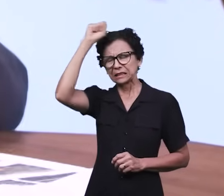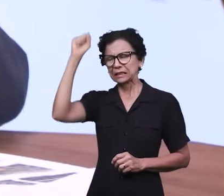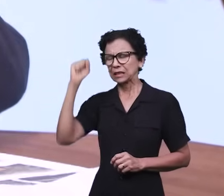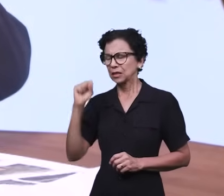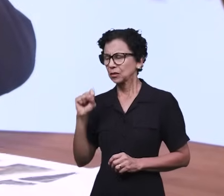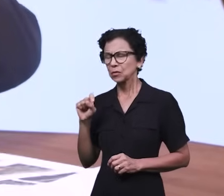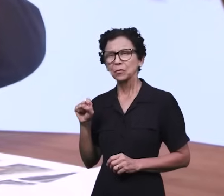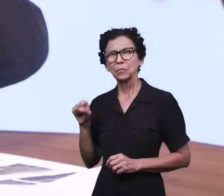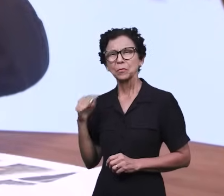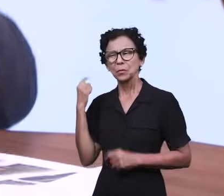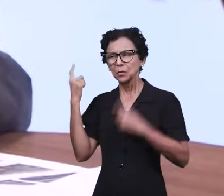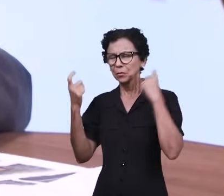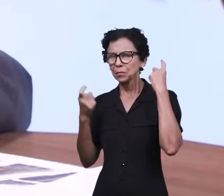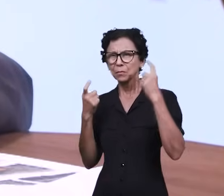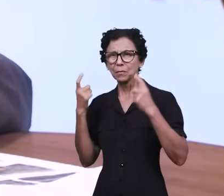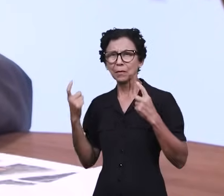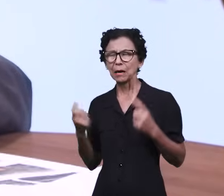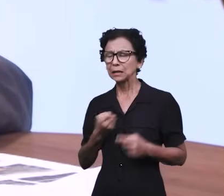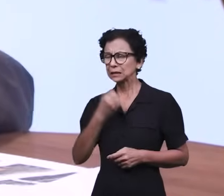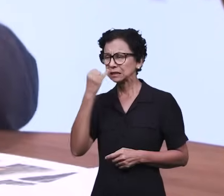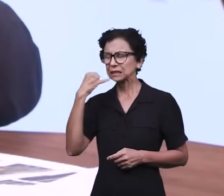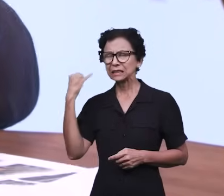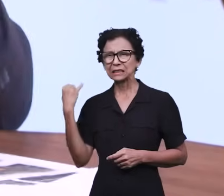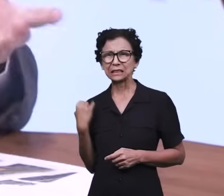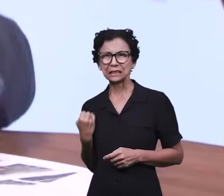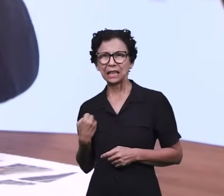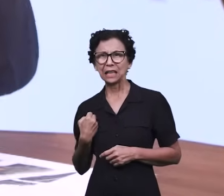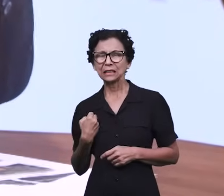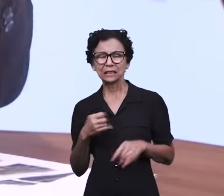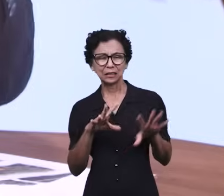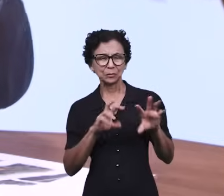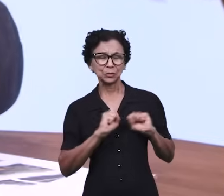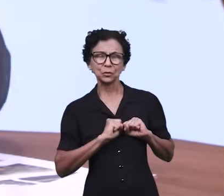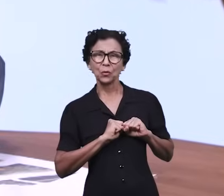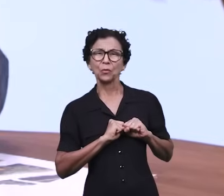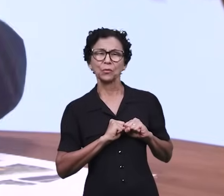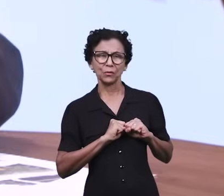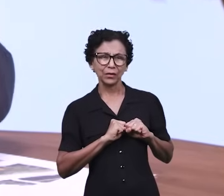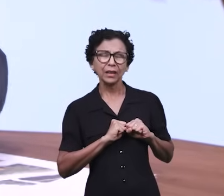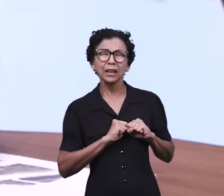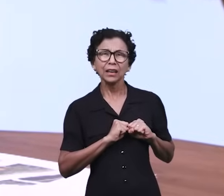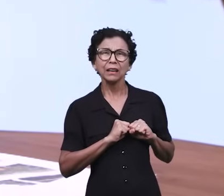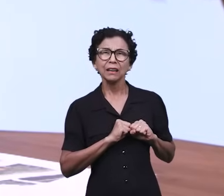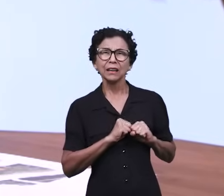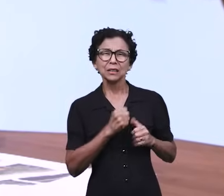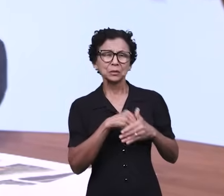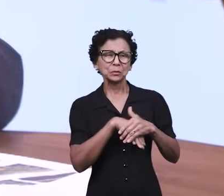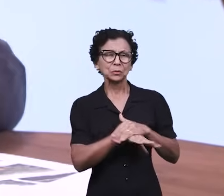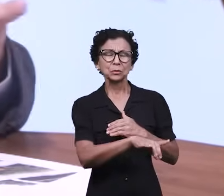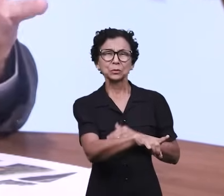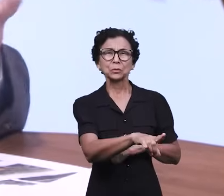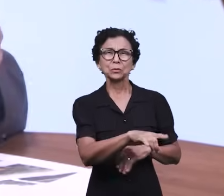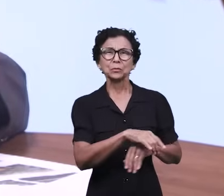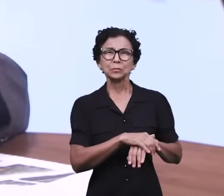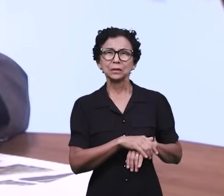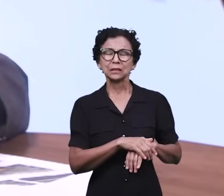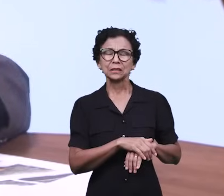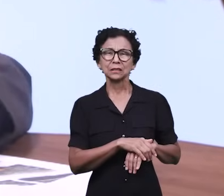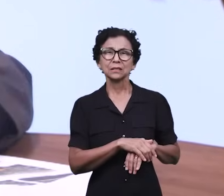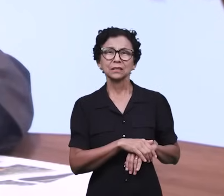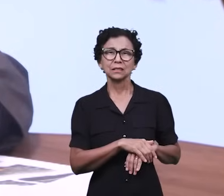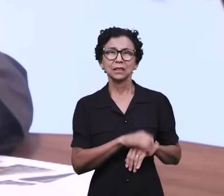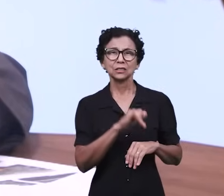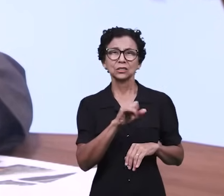contaminado, de a bênção que estava sobre ele, a herança, a doutrina do Senhor que estava sobre ele, ser contaminada com aquelas ações de